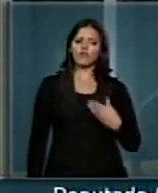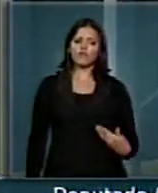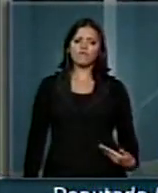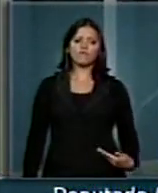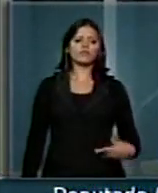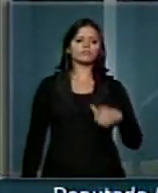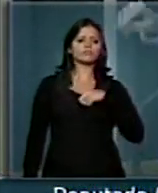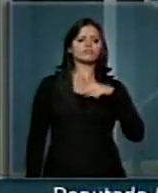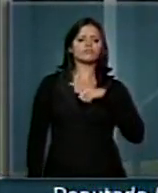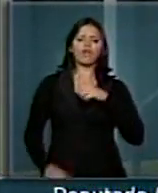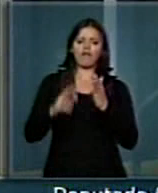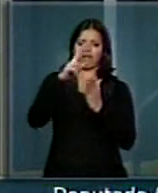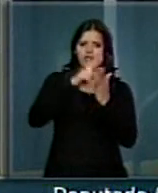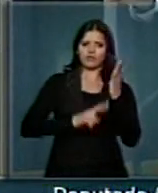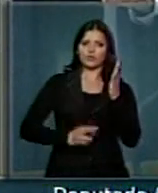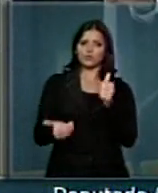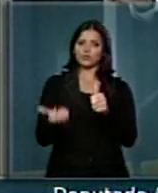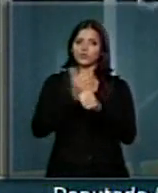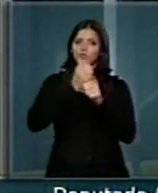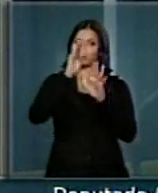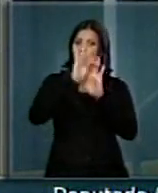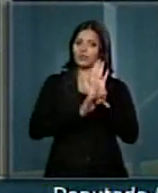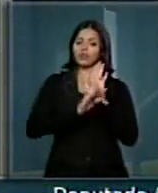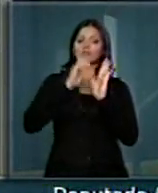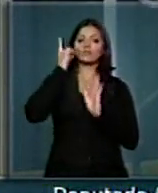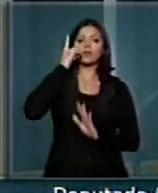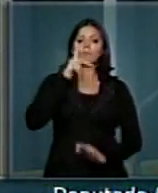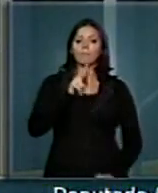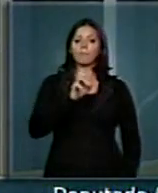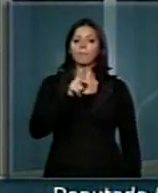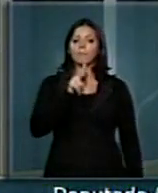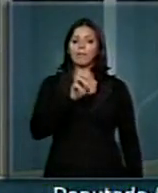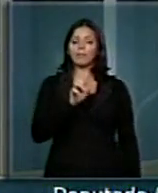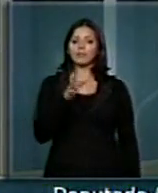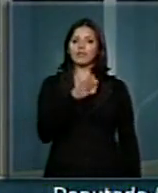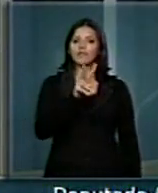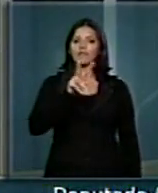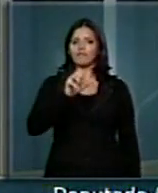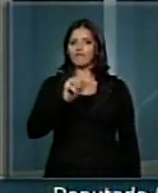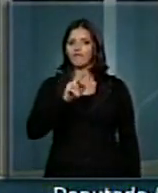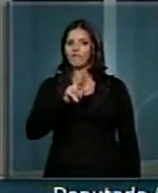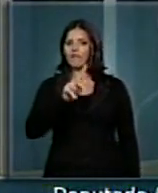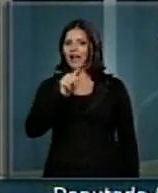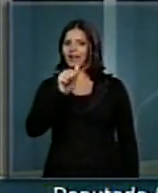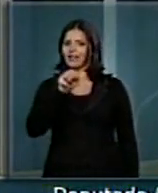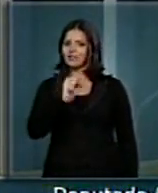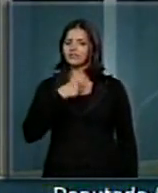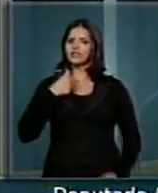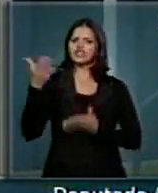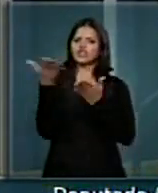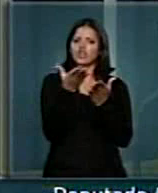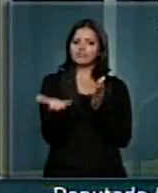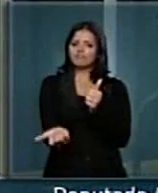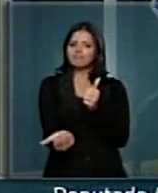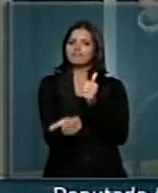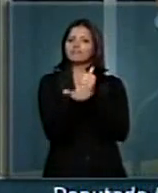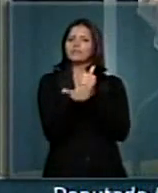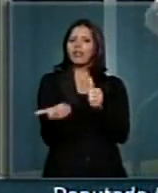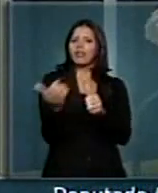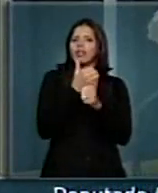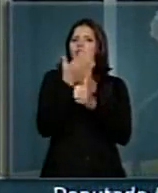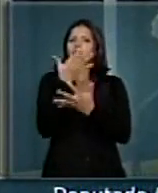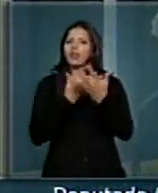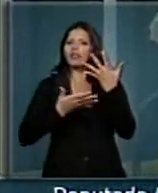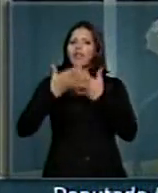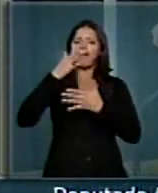teve como relator do substitutivo o deputado Pepe Vargas, trouxe embutido no seu